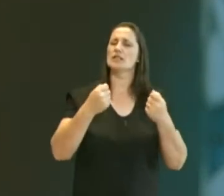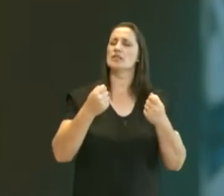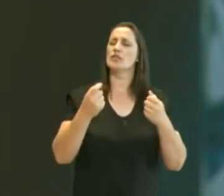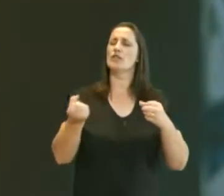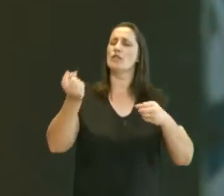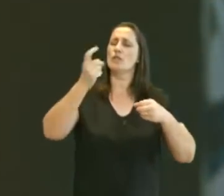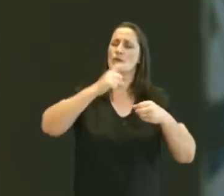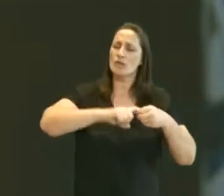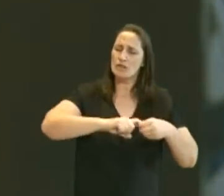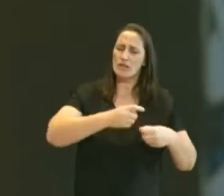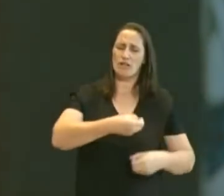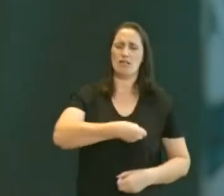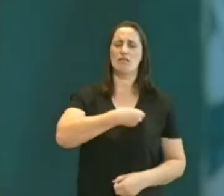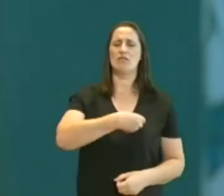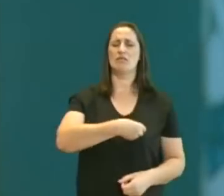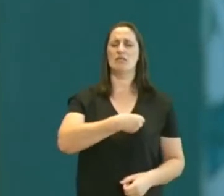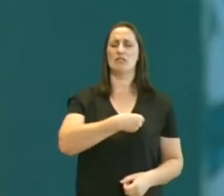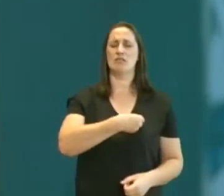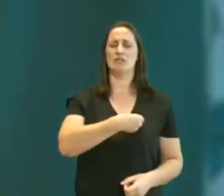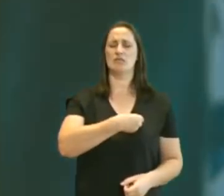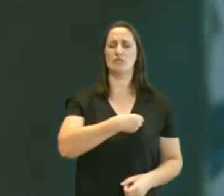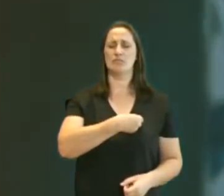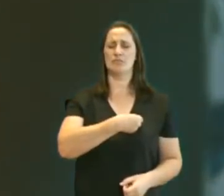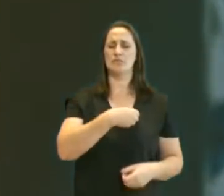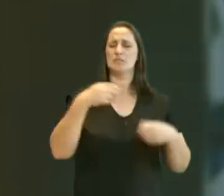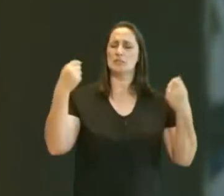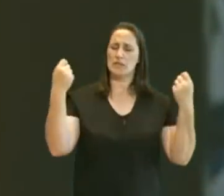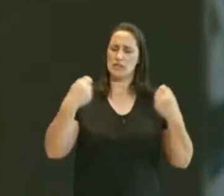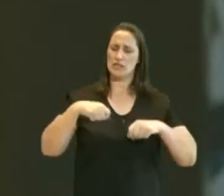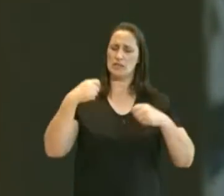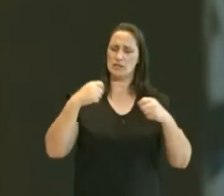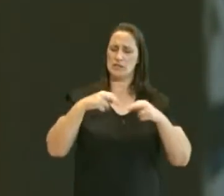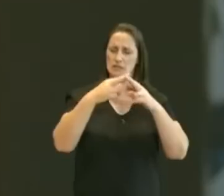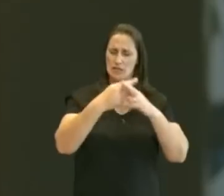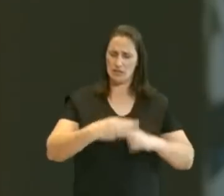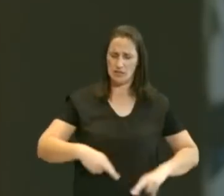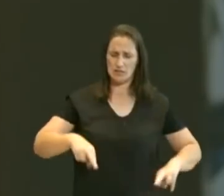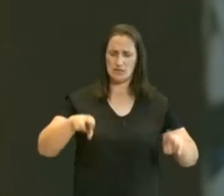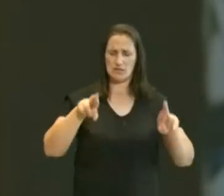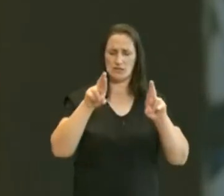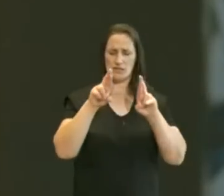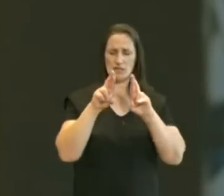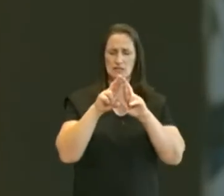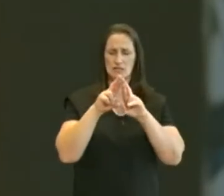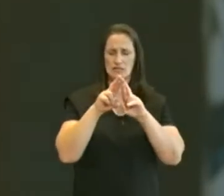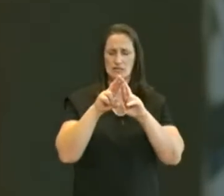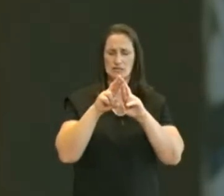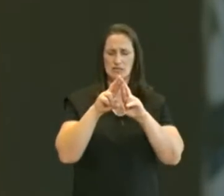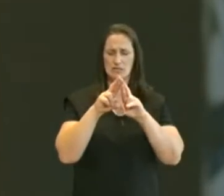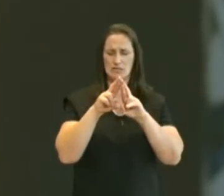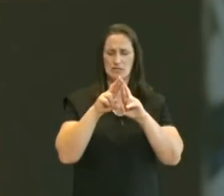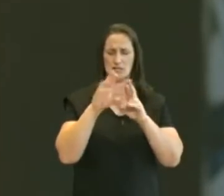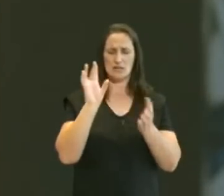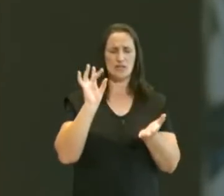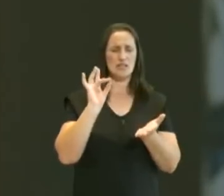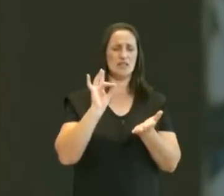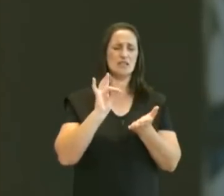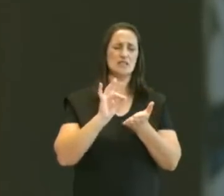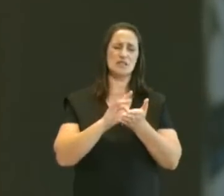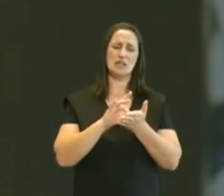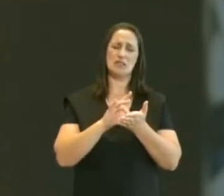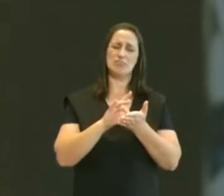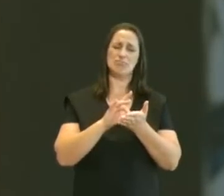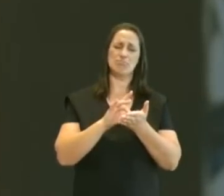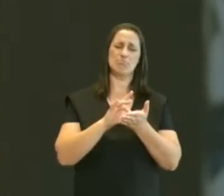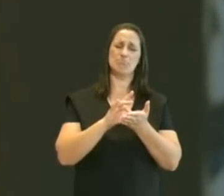ressurreição, que precisam de uma restauração, que a realidade não nos